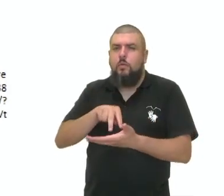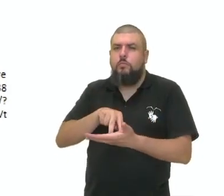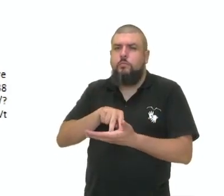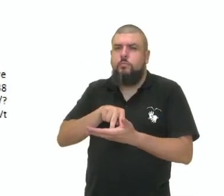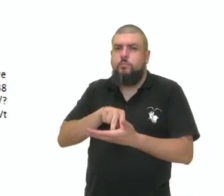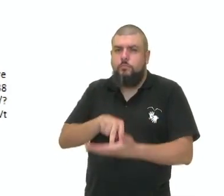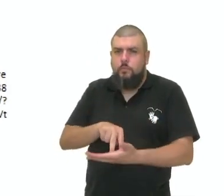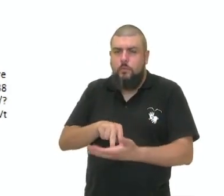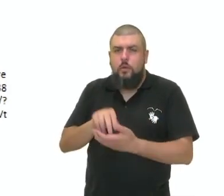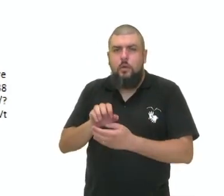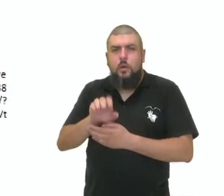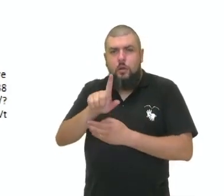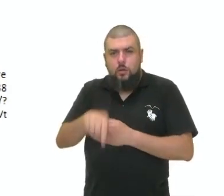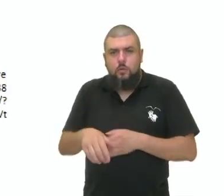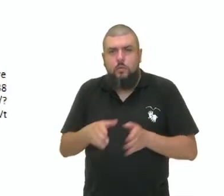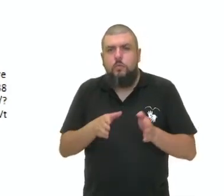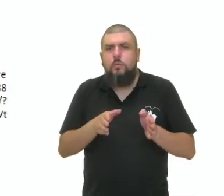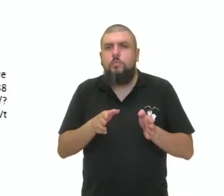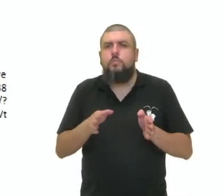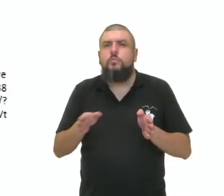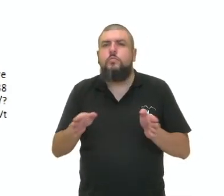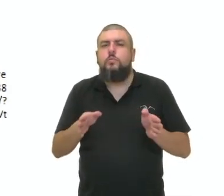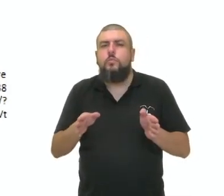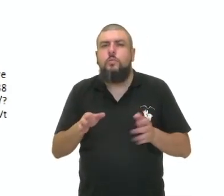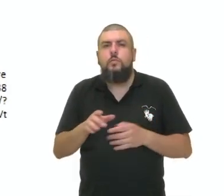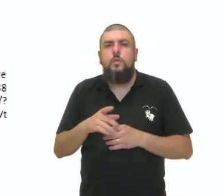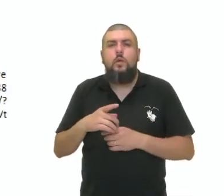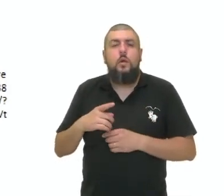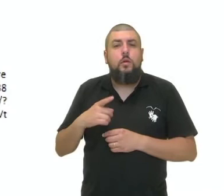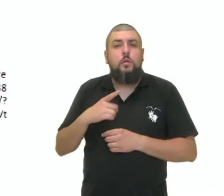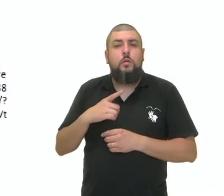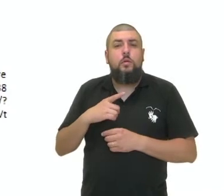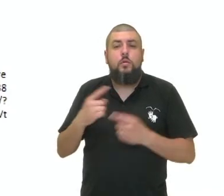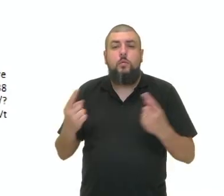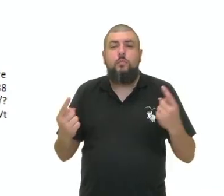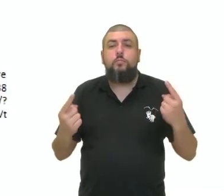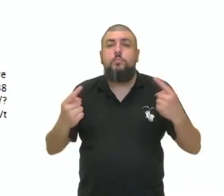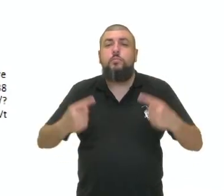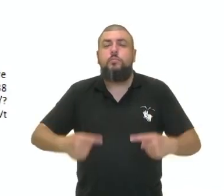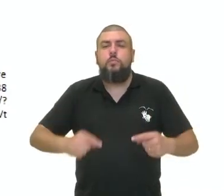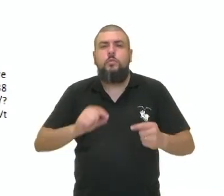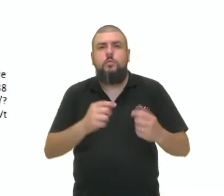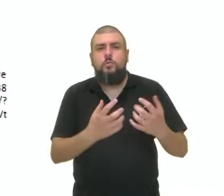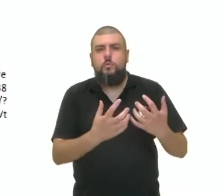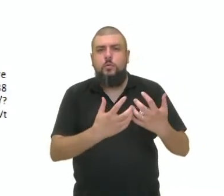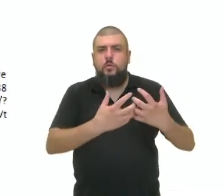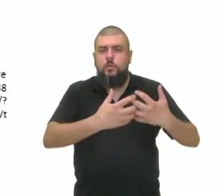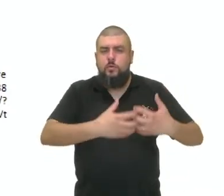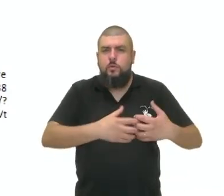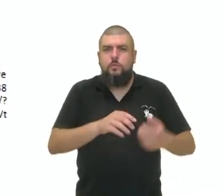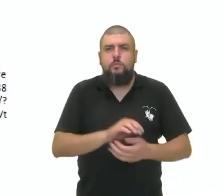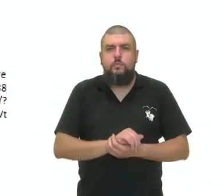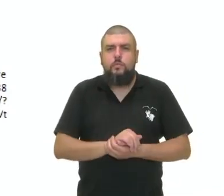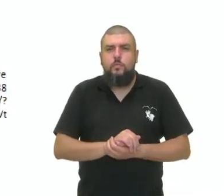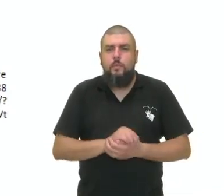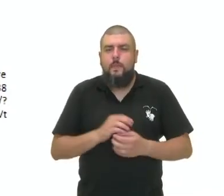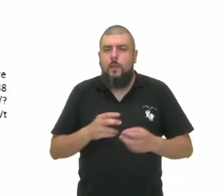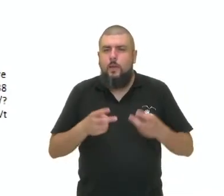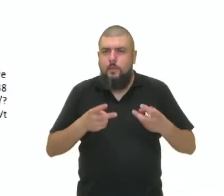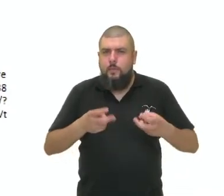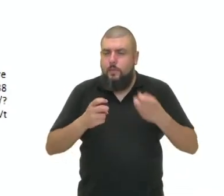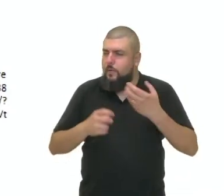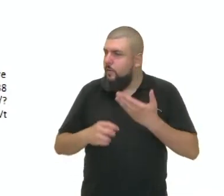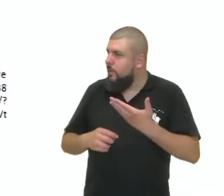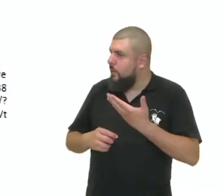uma corrente epistemológica, tendo como principal oponente o racionalismo. E nesse quadro vocês conseguem